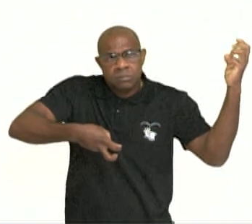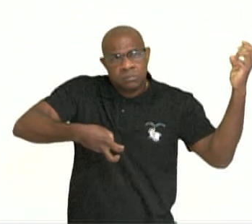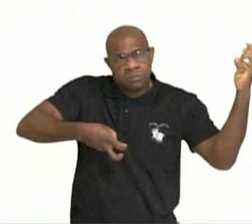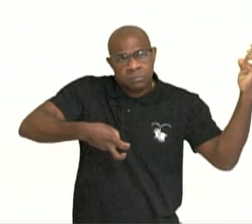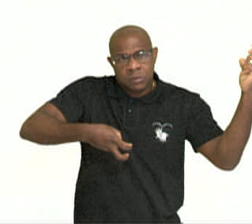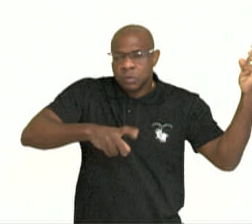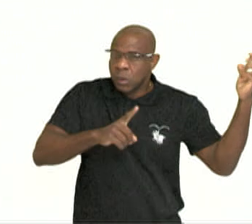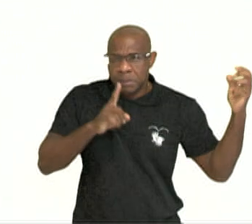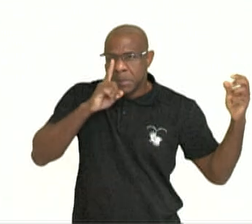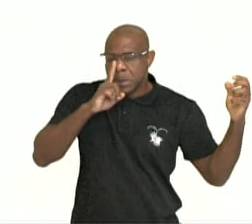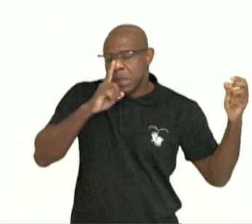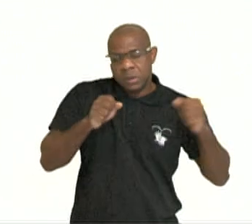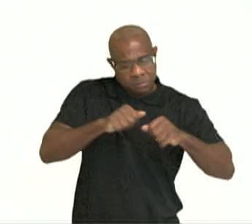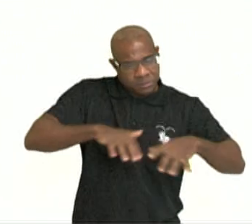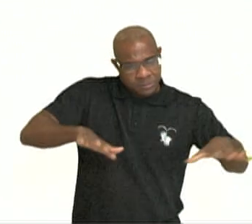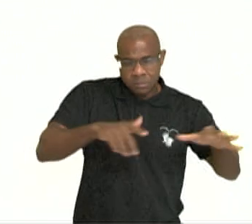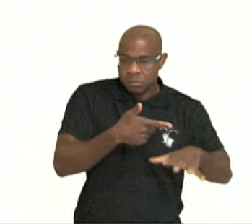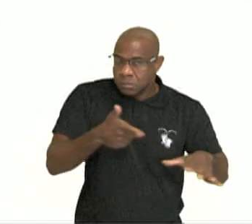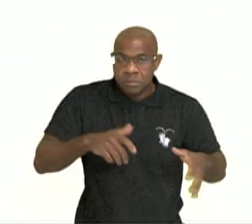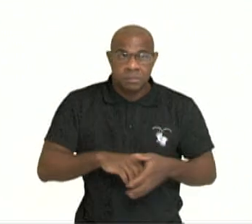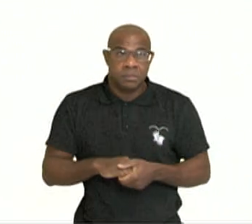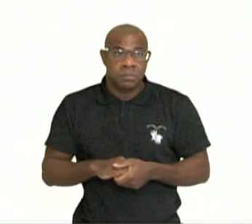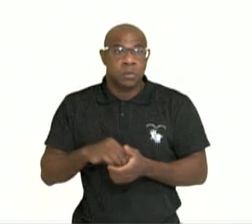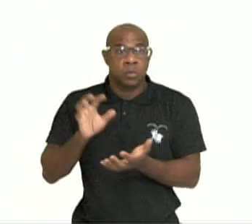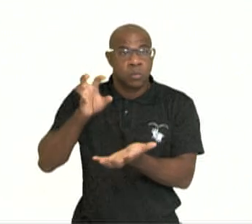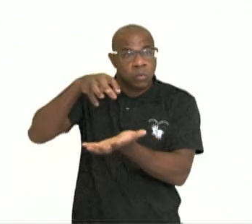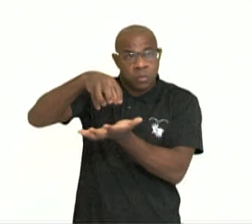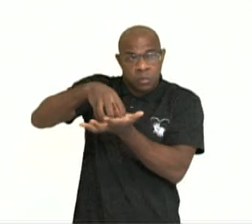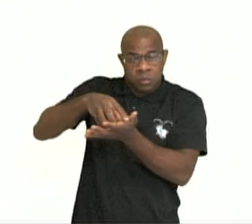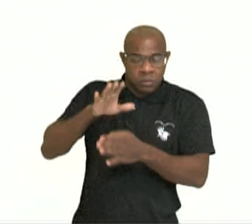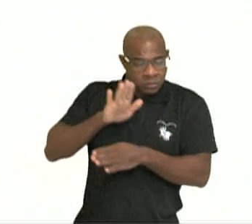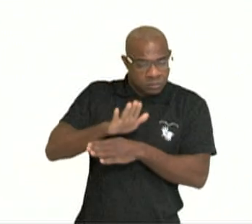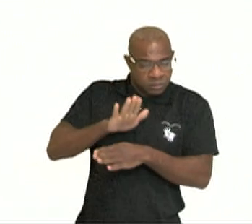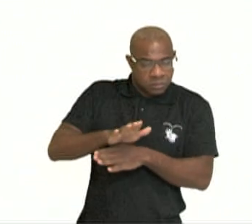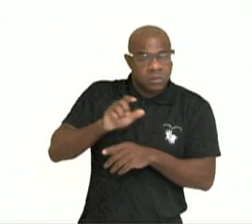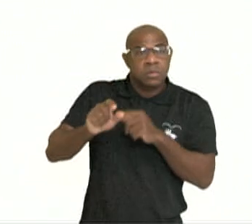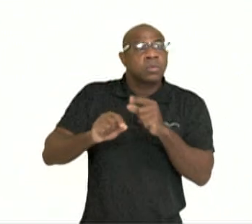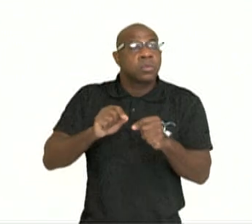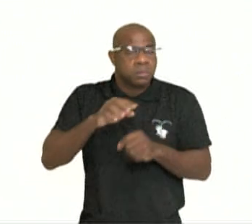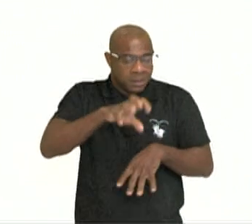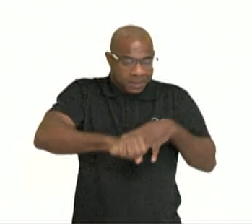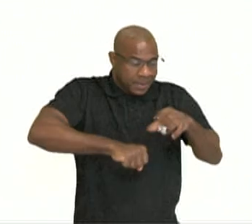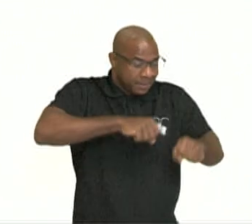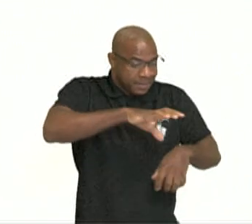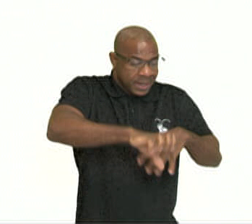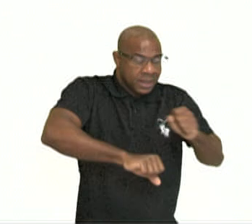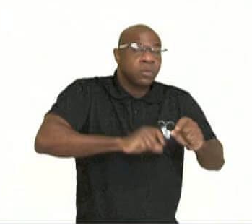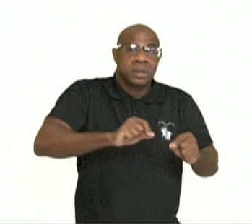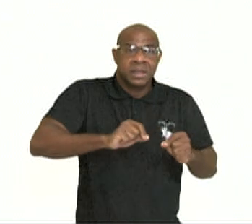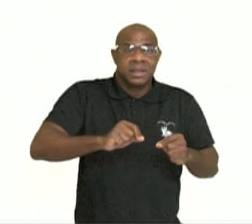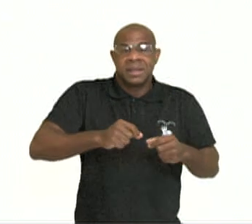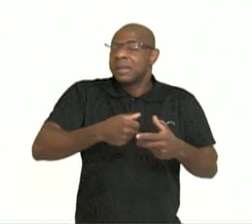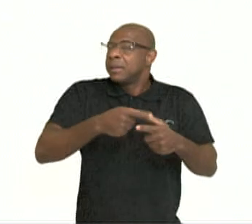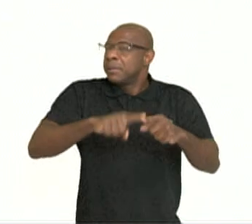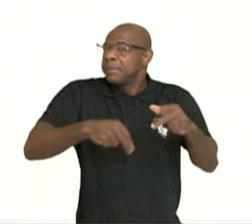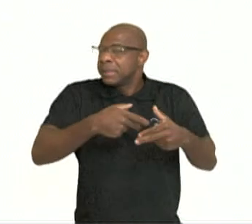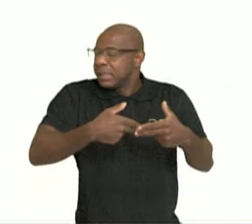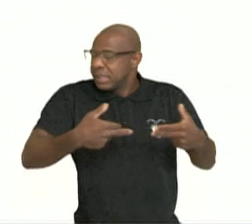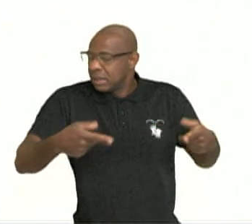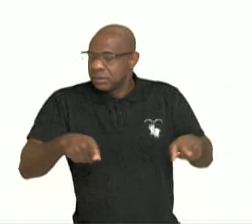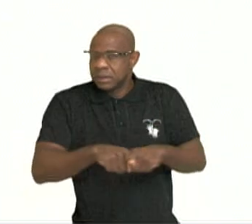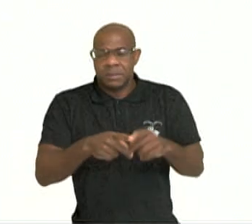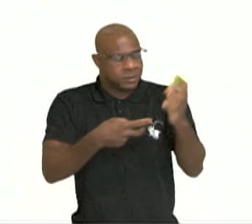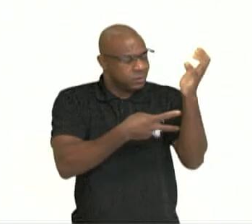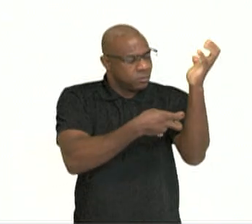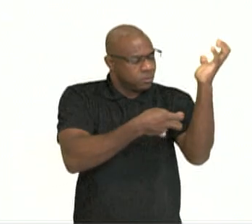ambiente. Uma dessas cooperativas coleta castanhas e extrai látex da seringueira e óleo da